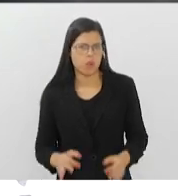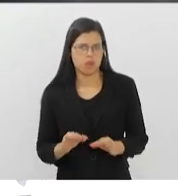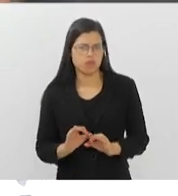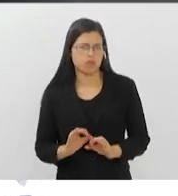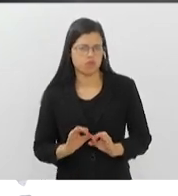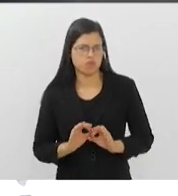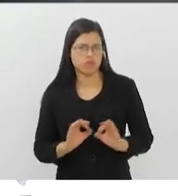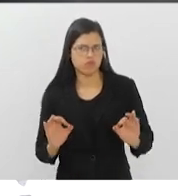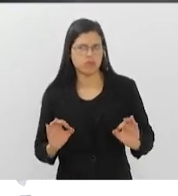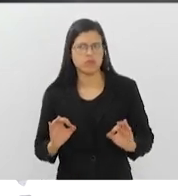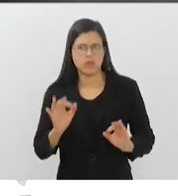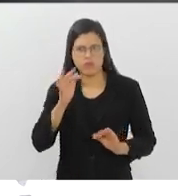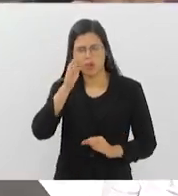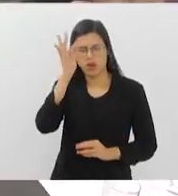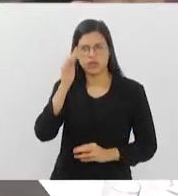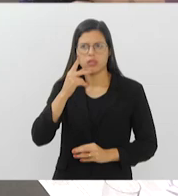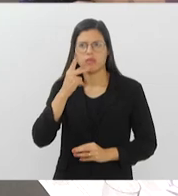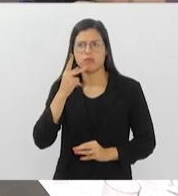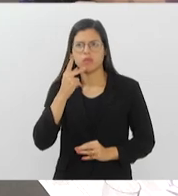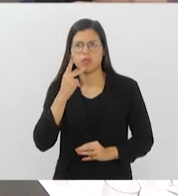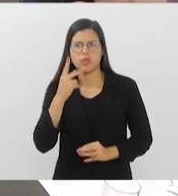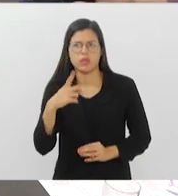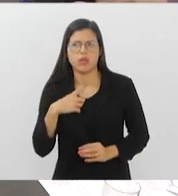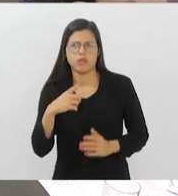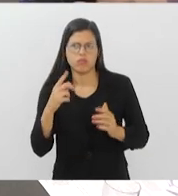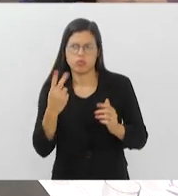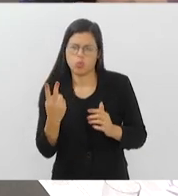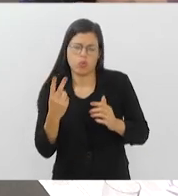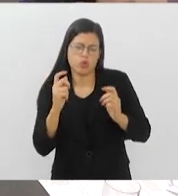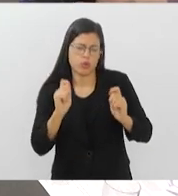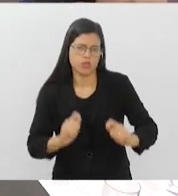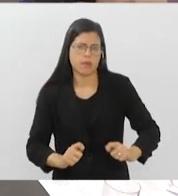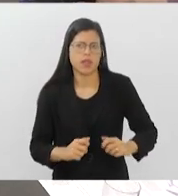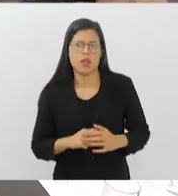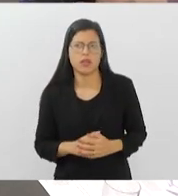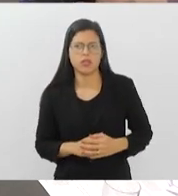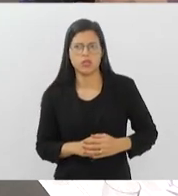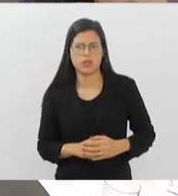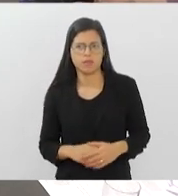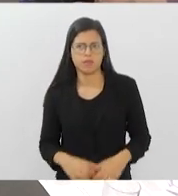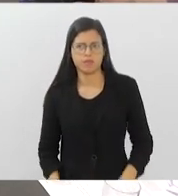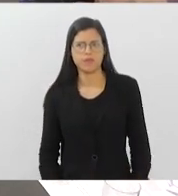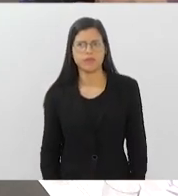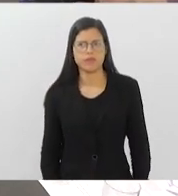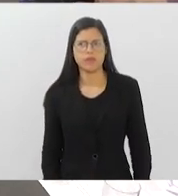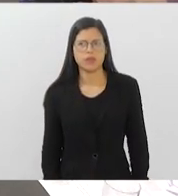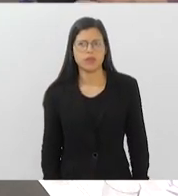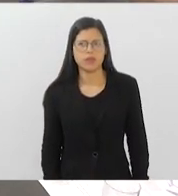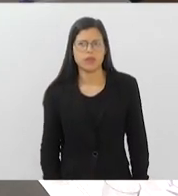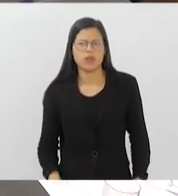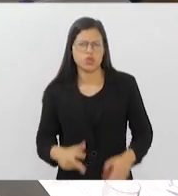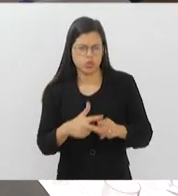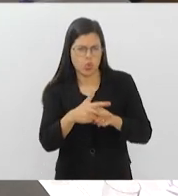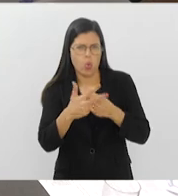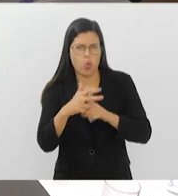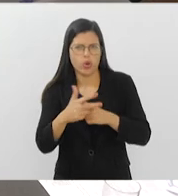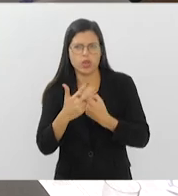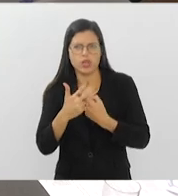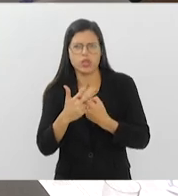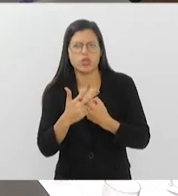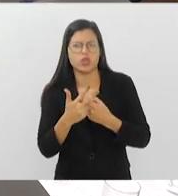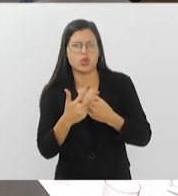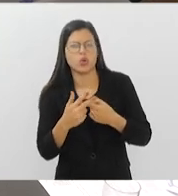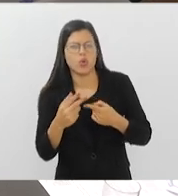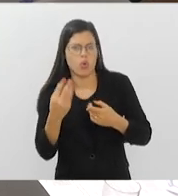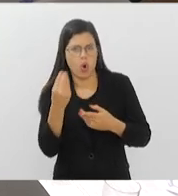sentido nas duas possibilidades. É. Ok. A gente ajeita isso com ida e volta. Ida e